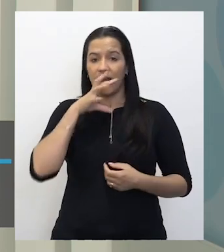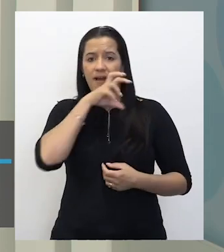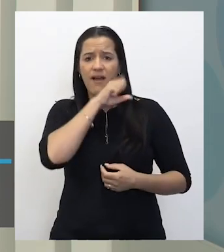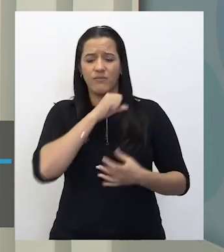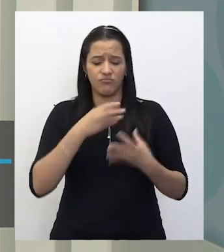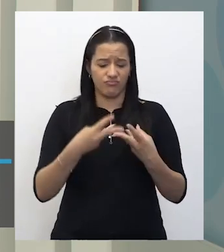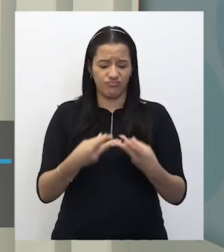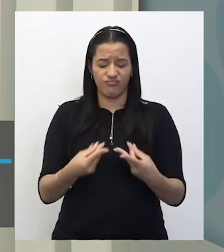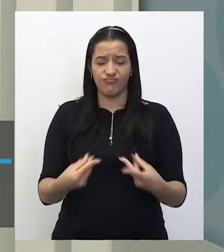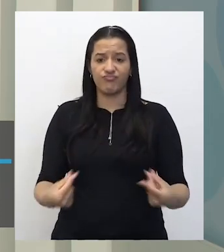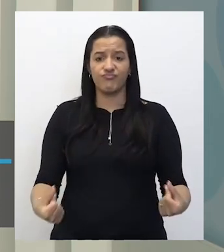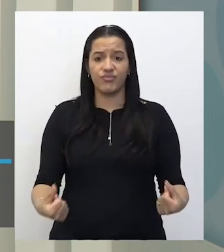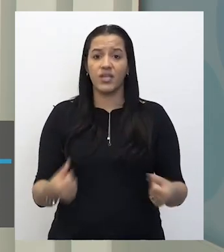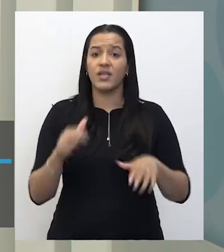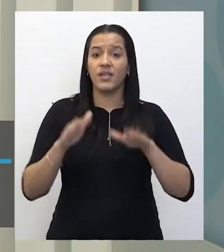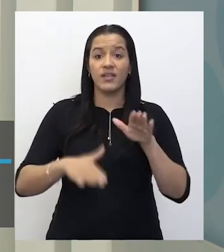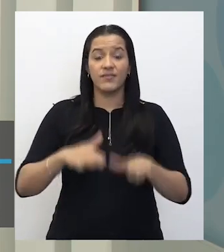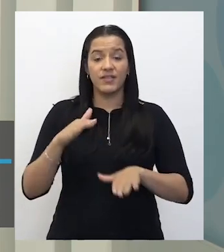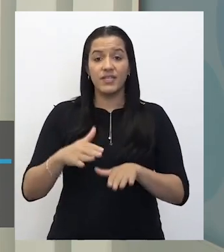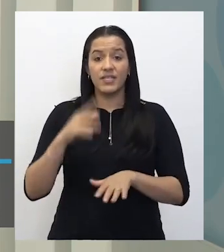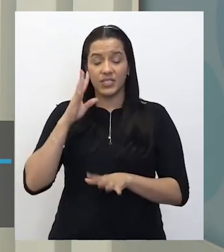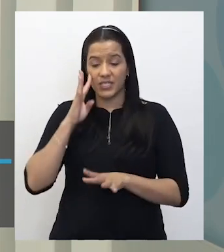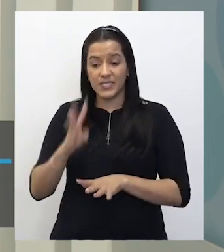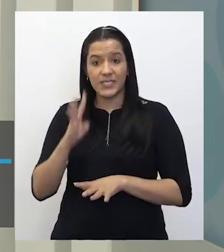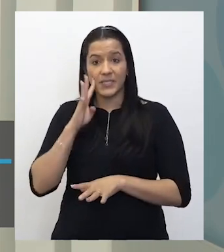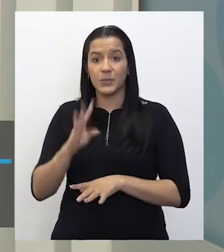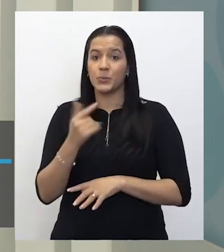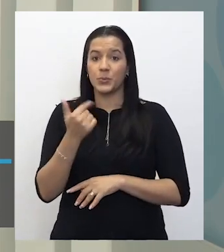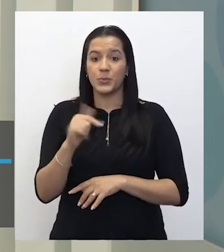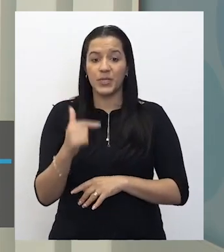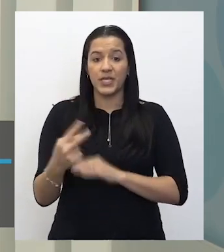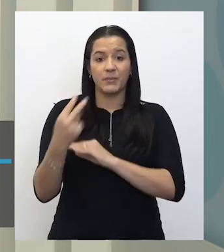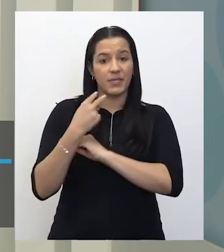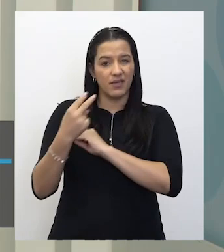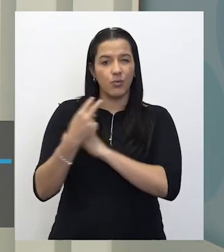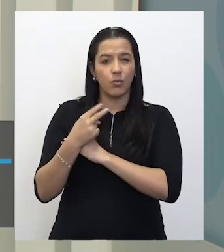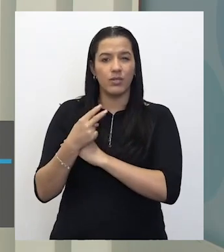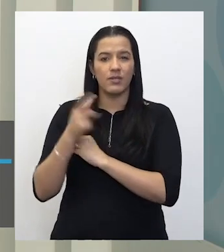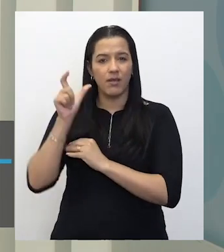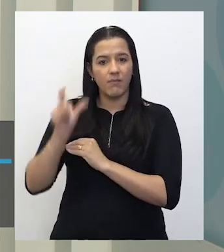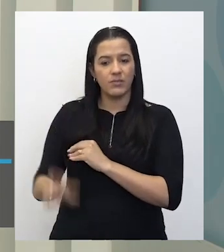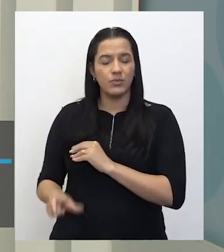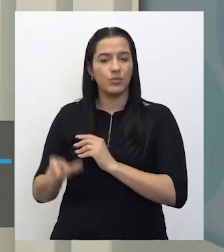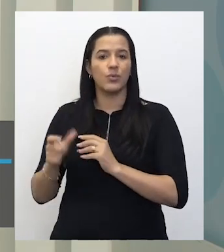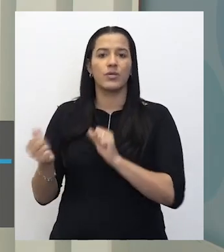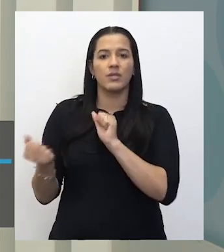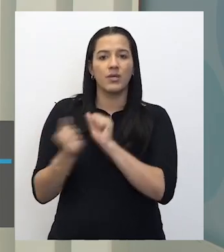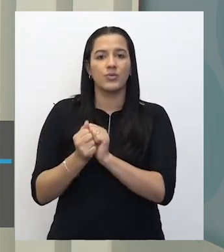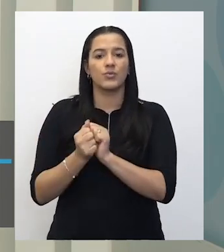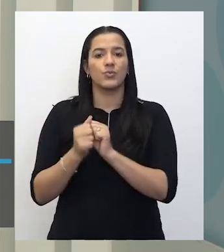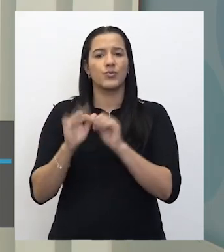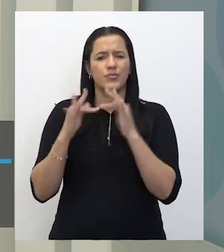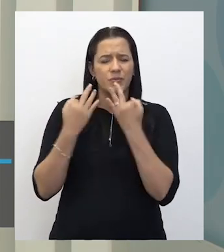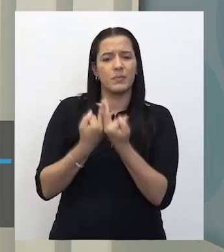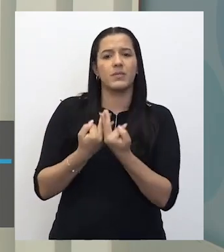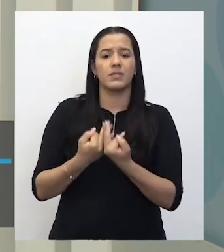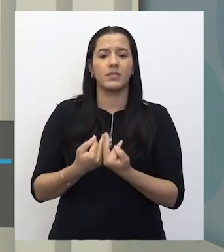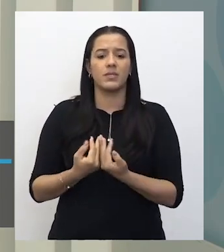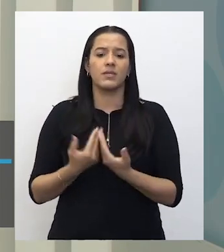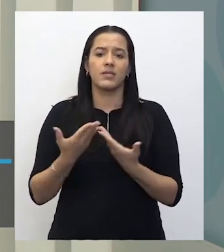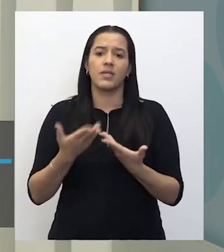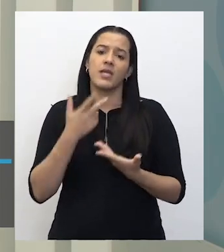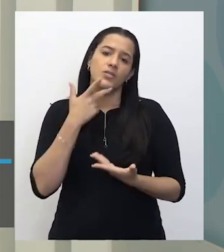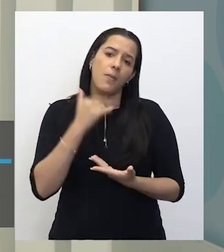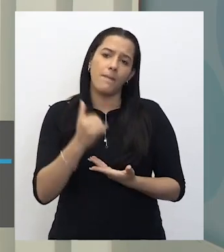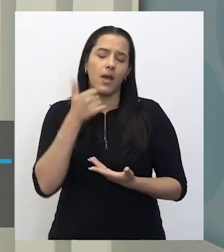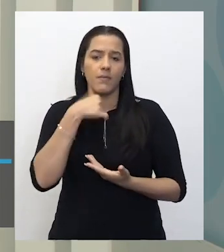efêmero, e às vezes a gente não dá valor para quem cuida da gente, para quem está ao nosso lado, ao familiar mesmo. E quando eu falo familiar, não é